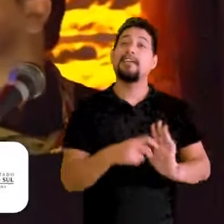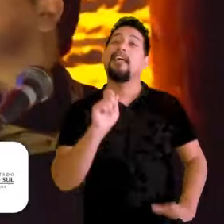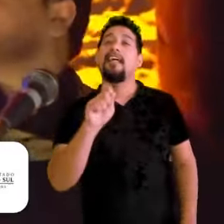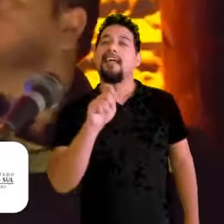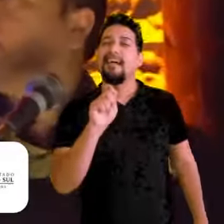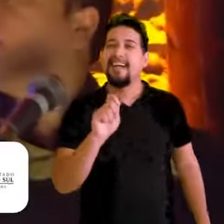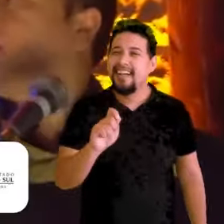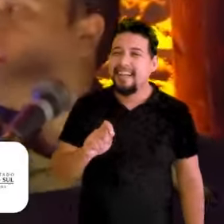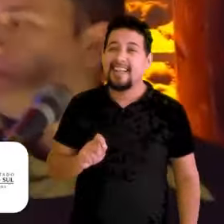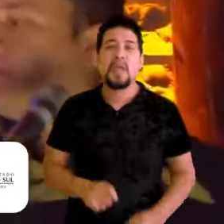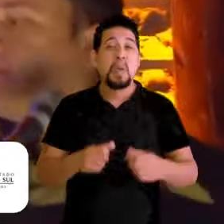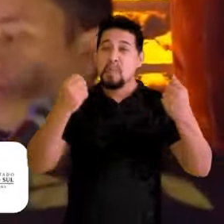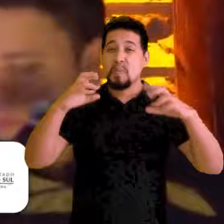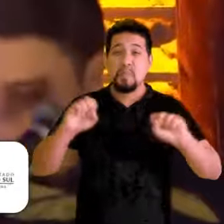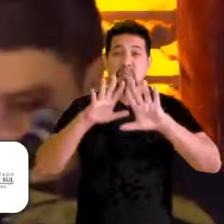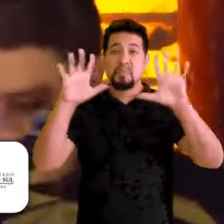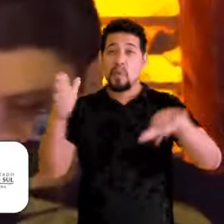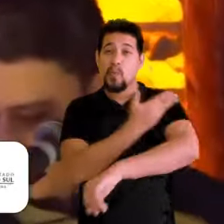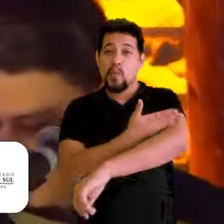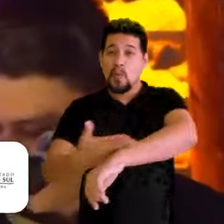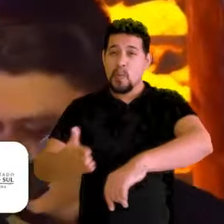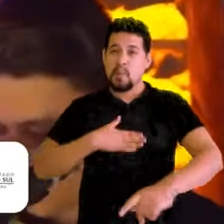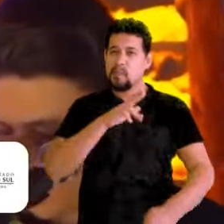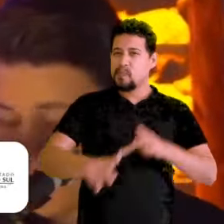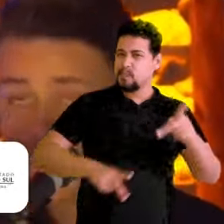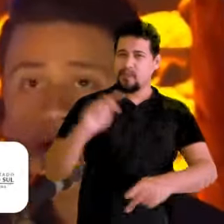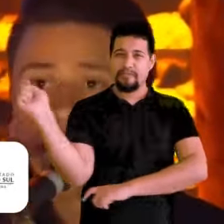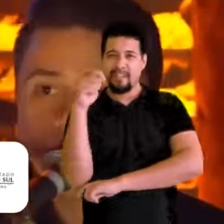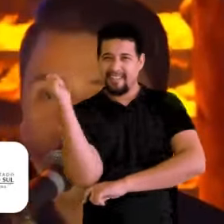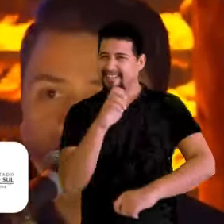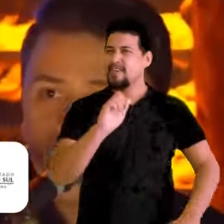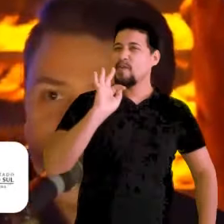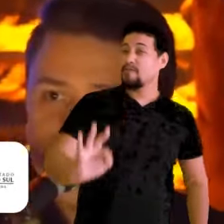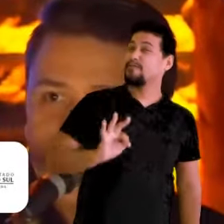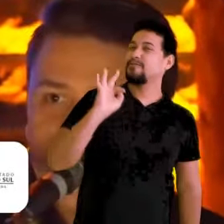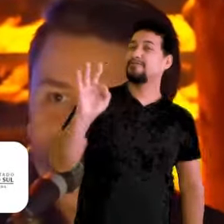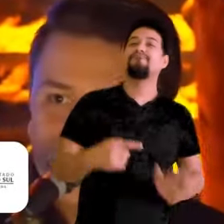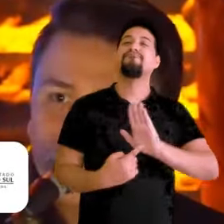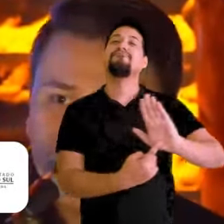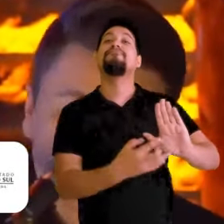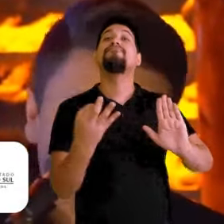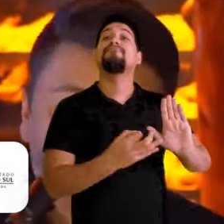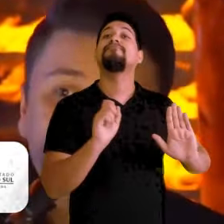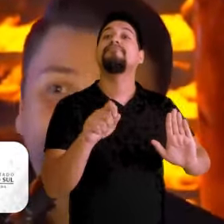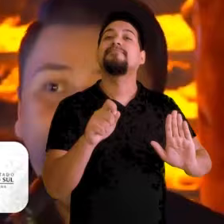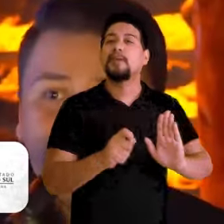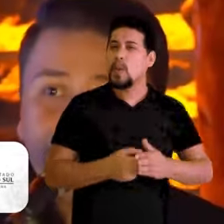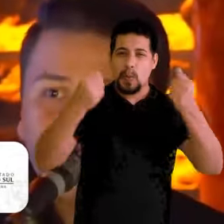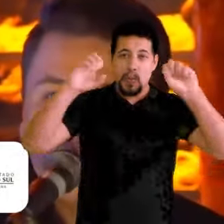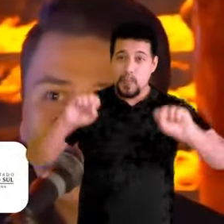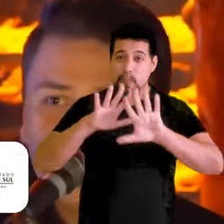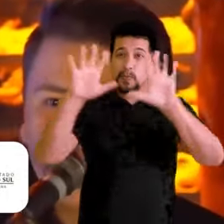estará certamente bem transparente nos costumes do meu povo. E no futuro ela estará certamente